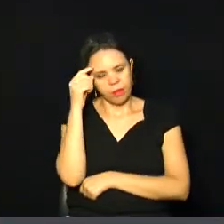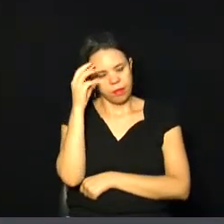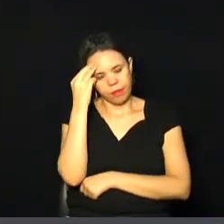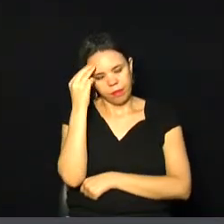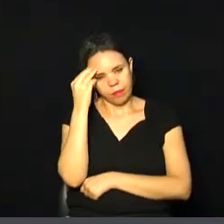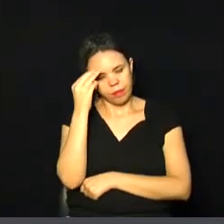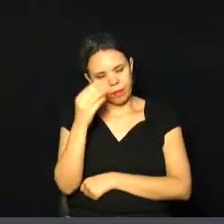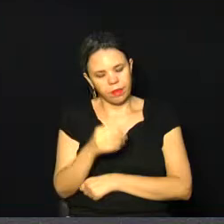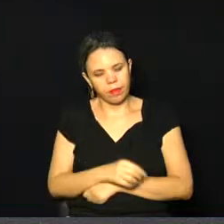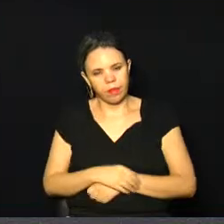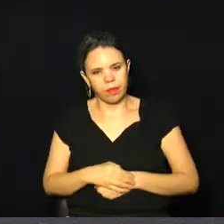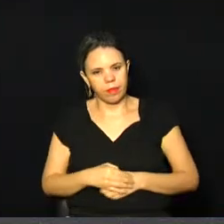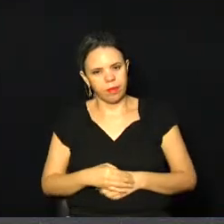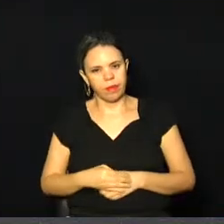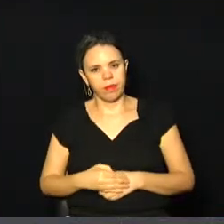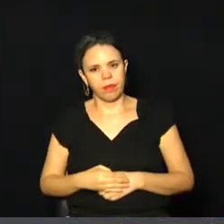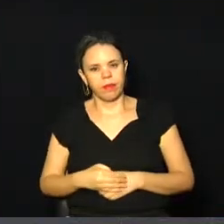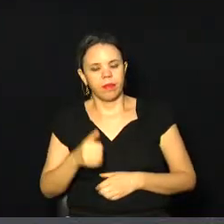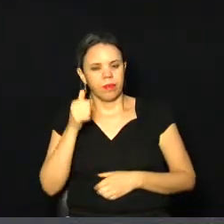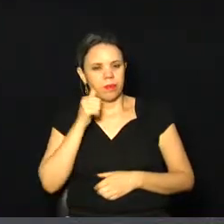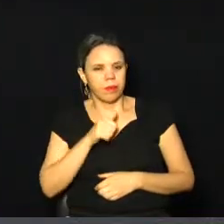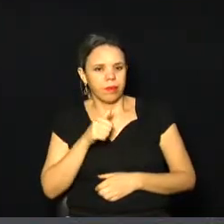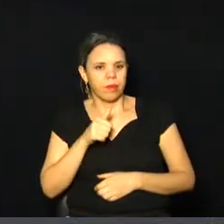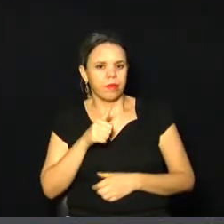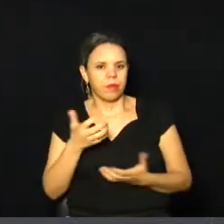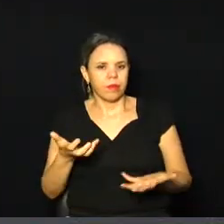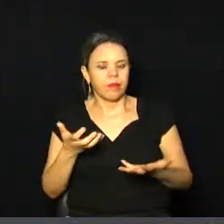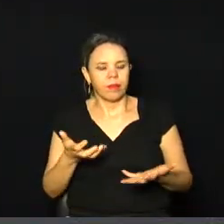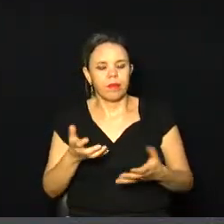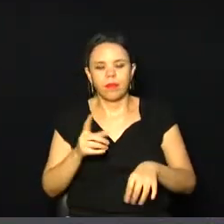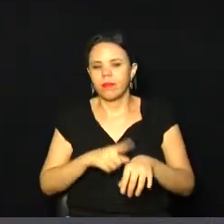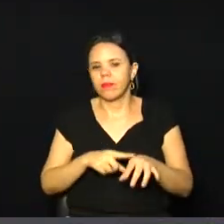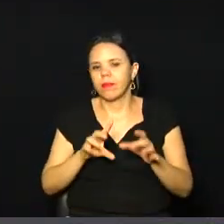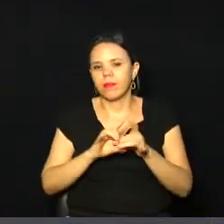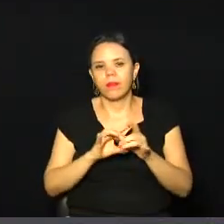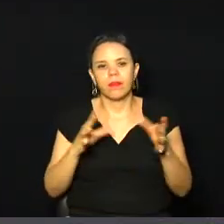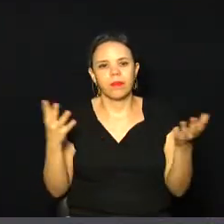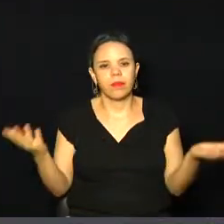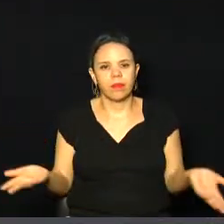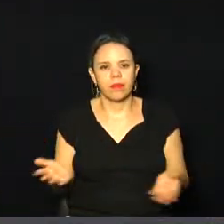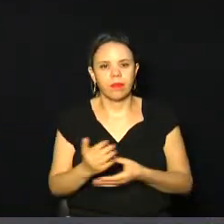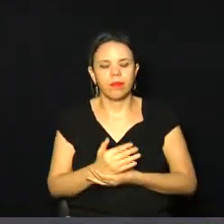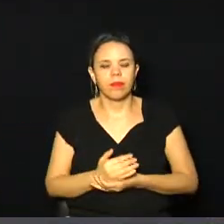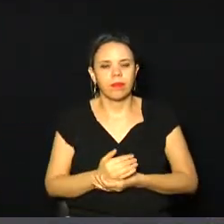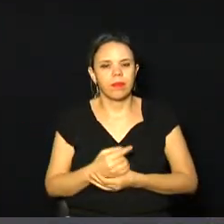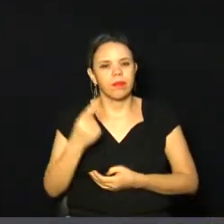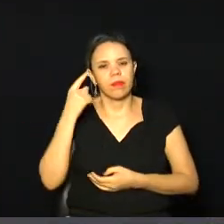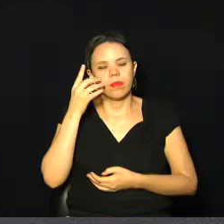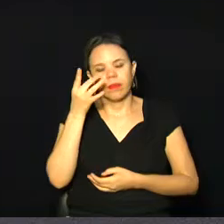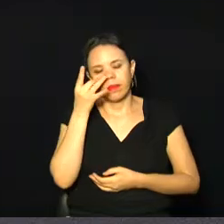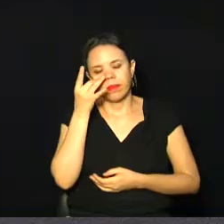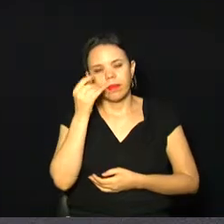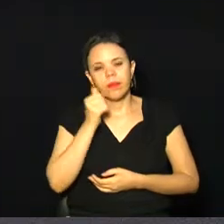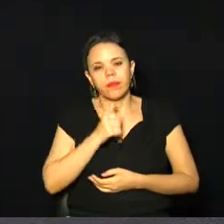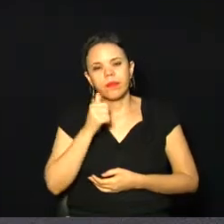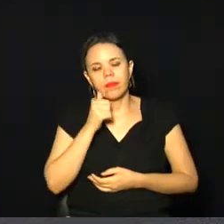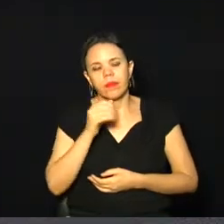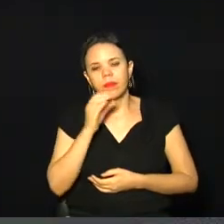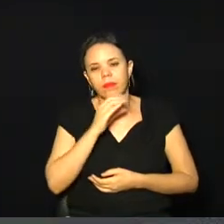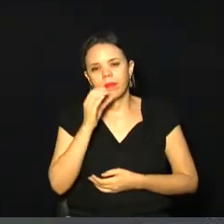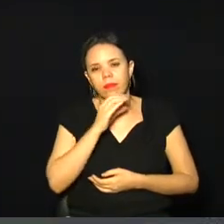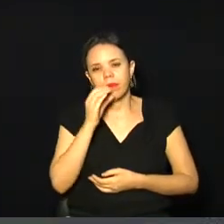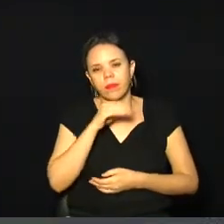mentalidades. Então, assim, a mulher ela tem que andar onde ela quiser, a hora que ela quiser. Outro dia eu presenciei também uma moça correndo uma